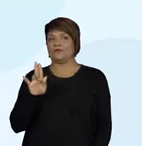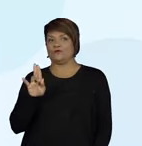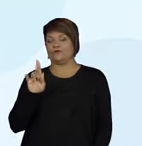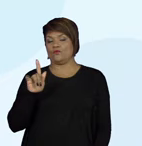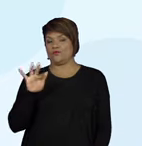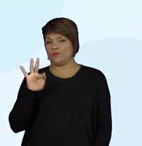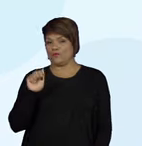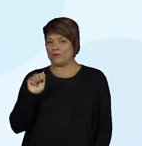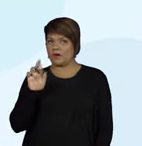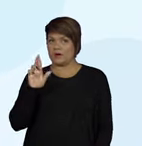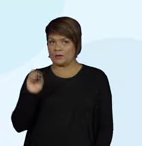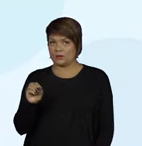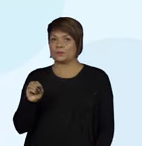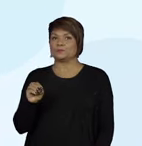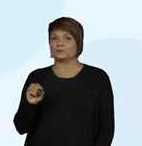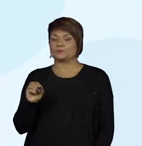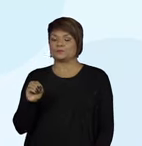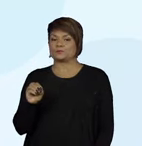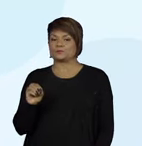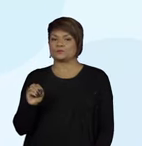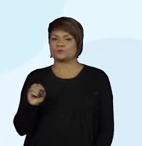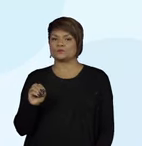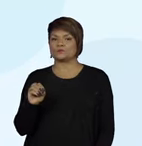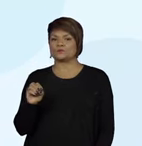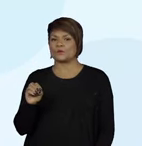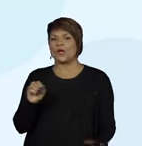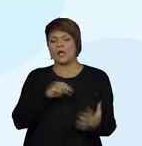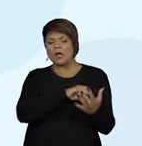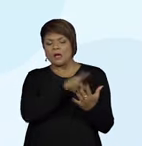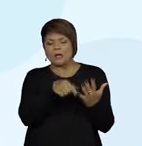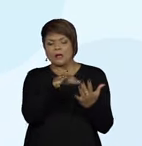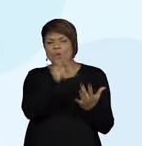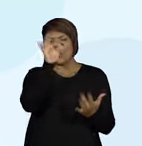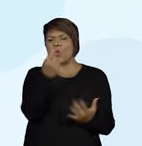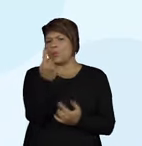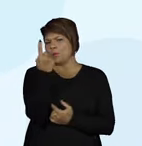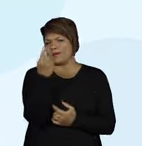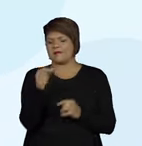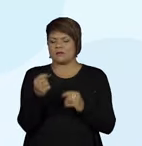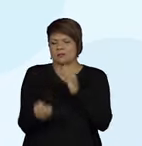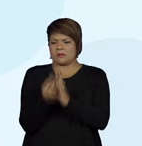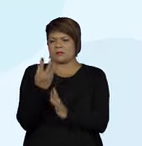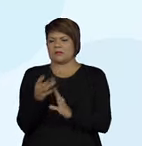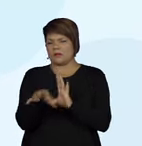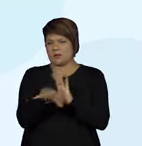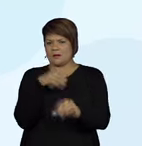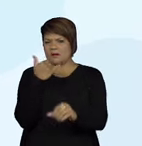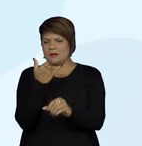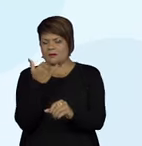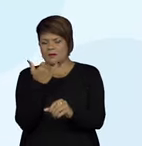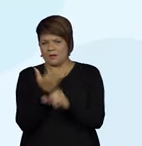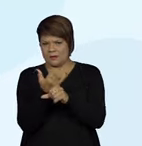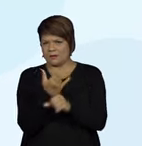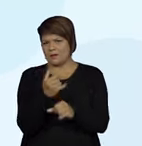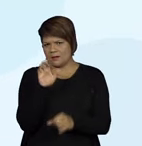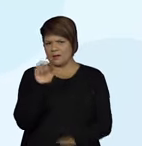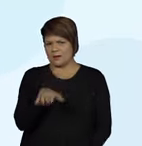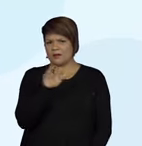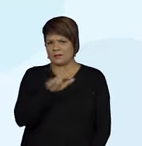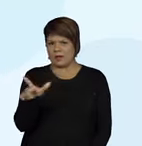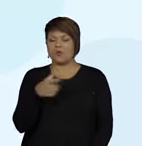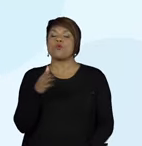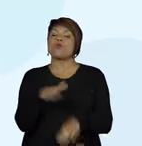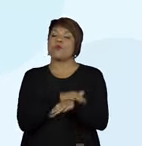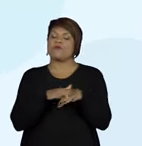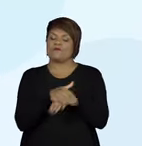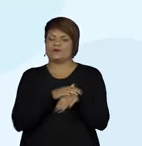Mari Fulfaro, uma das criadoras do canal, conversou com a nossa